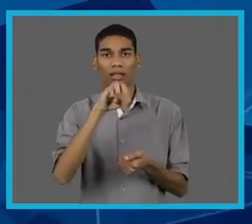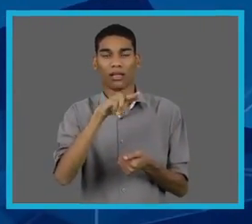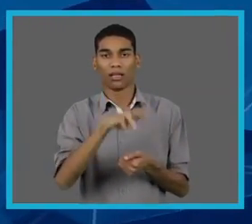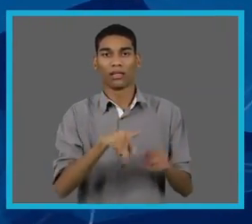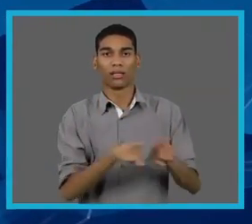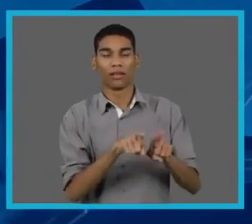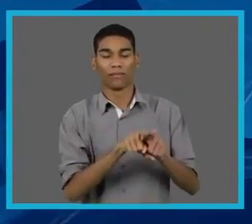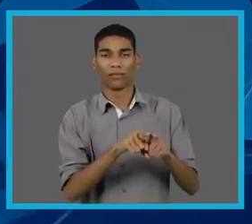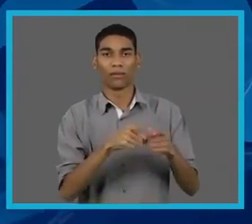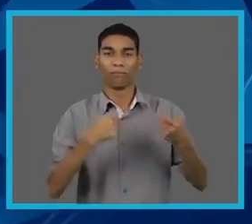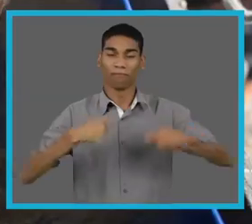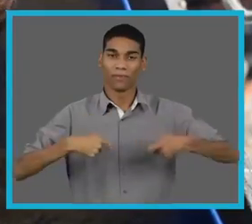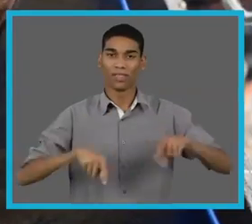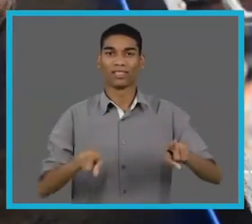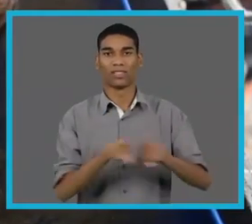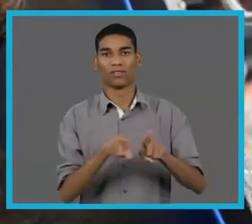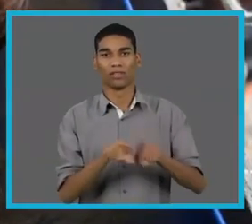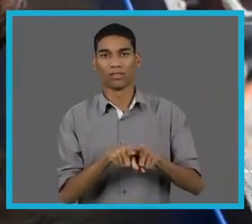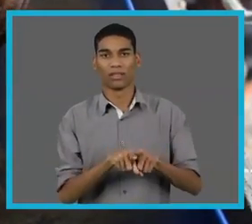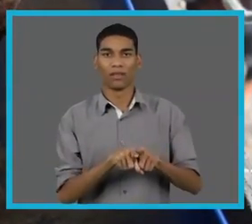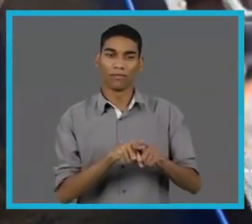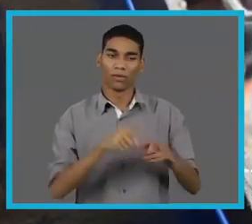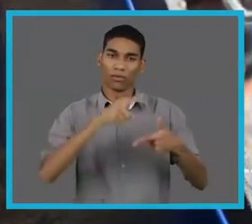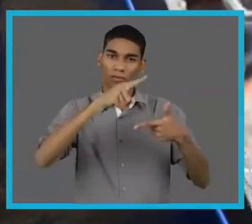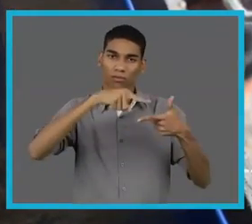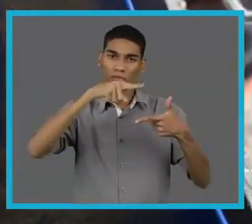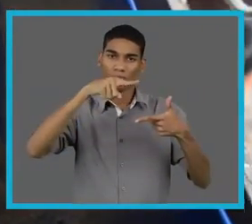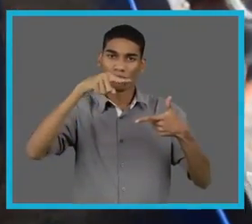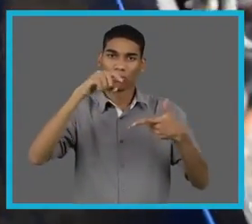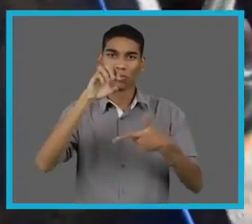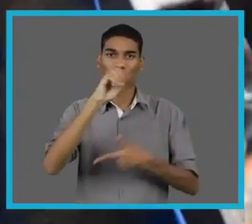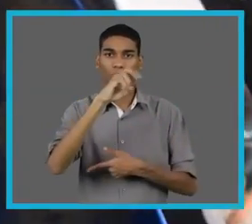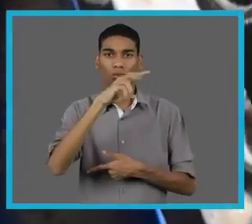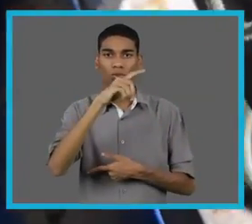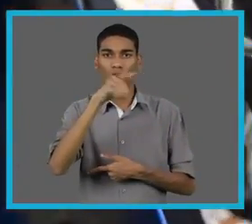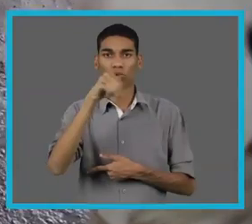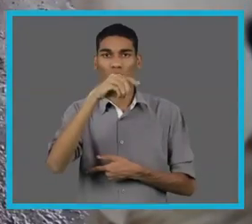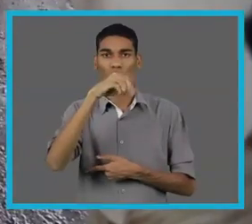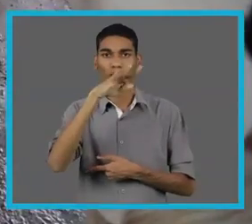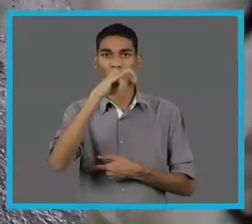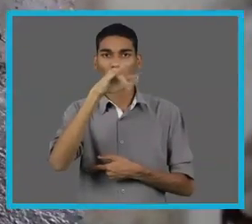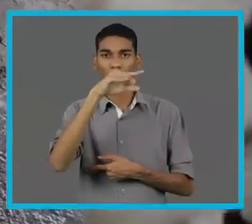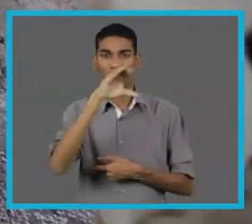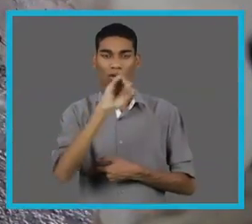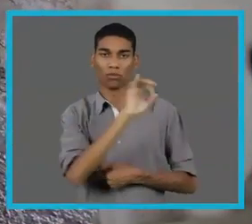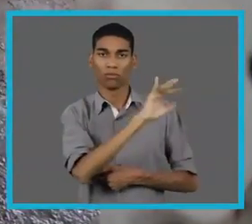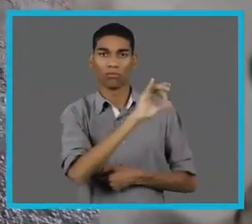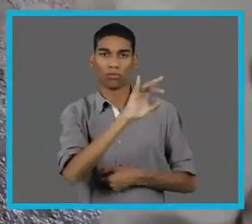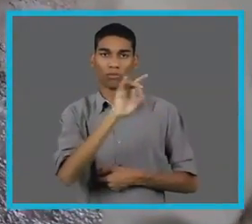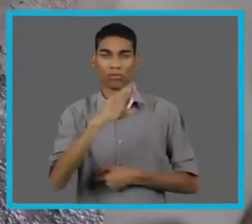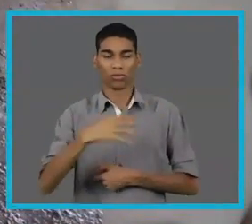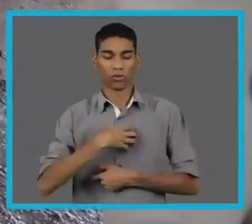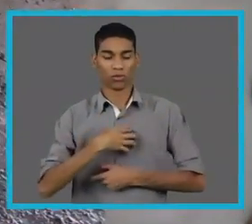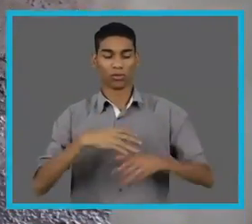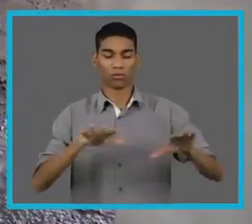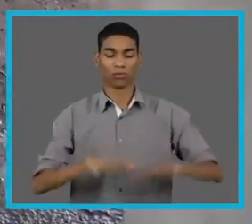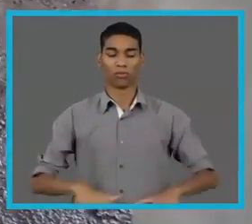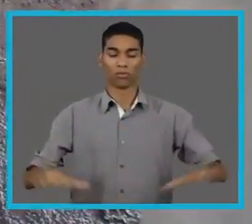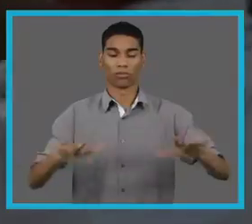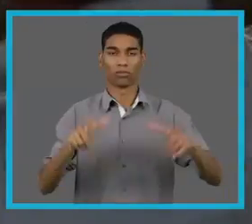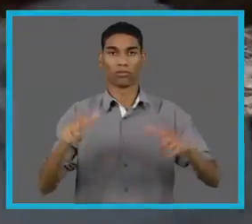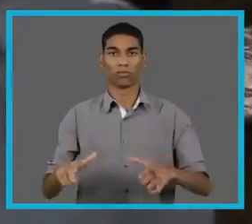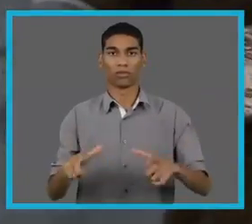de filhas de um mesmo touro. É preciso também ter o índice zootécnico da situação particular de cada